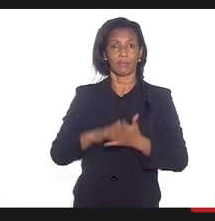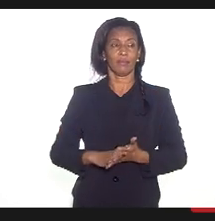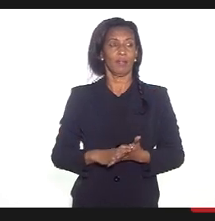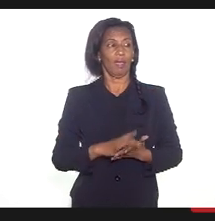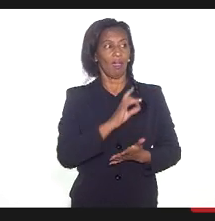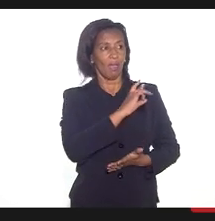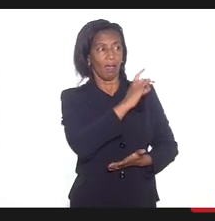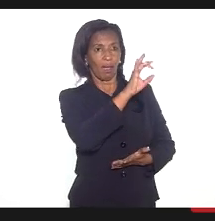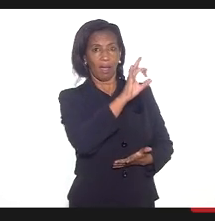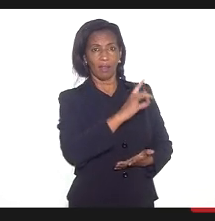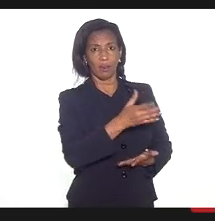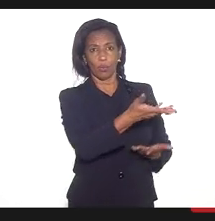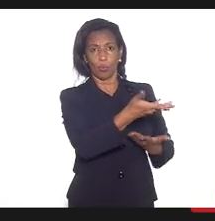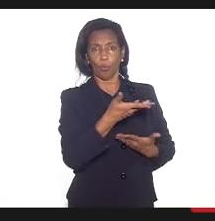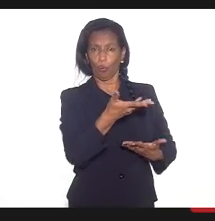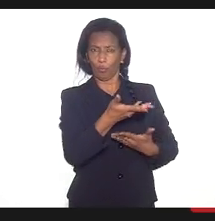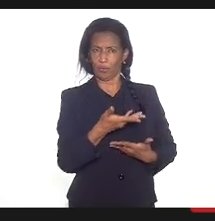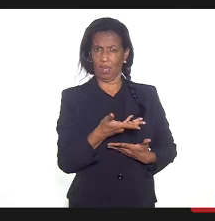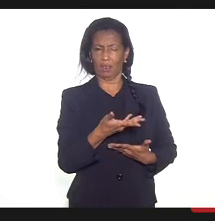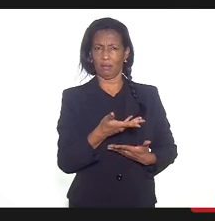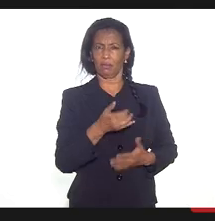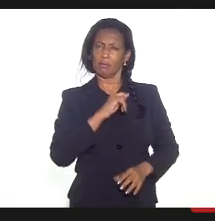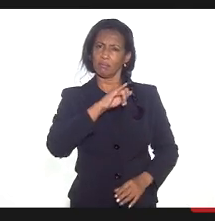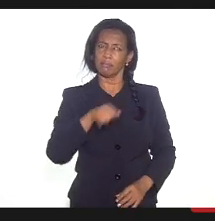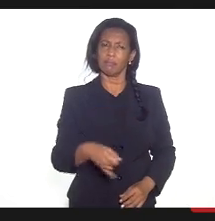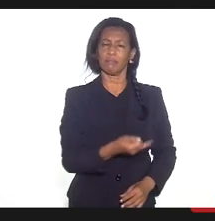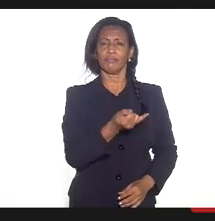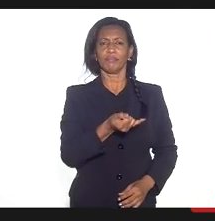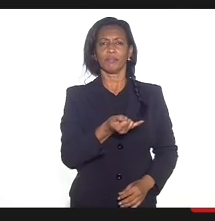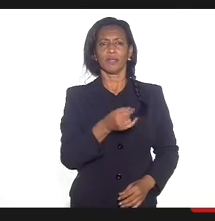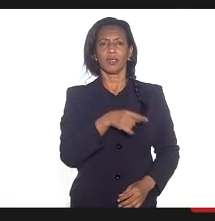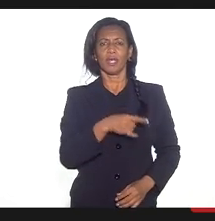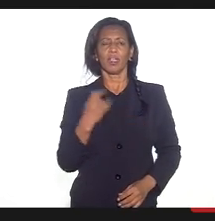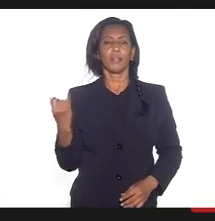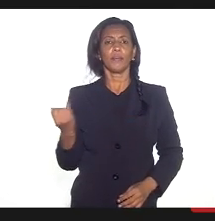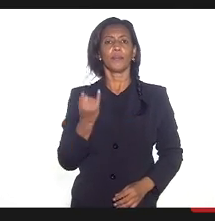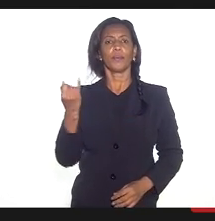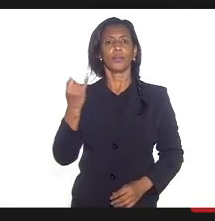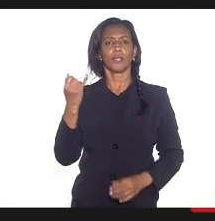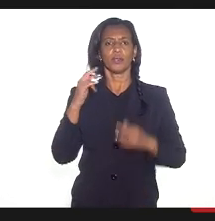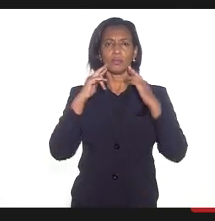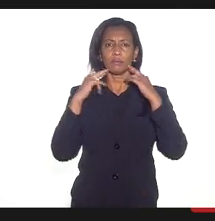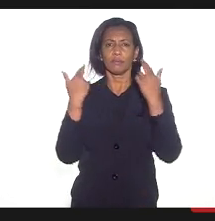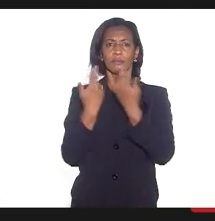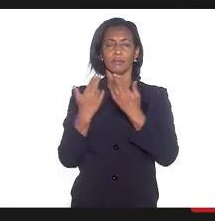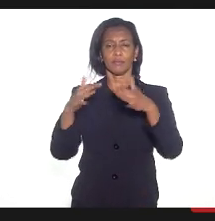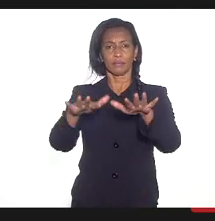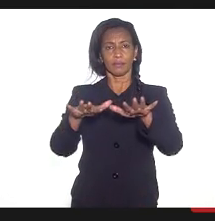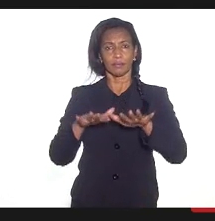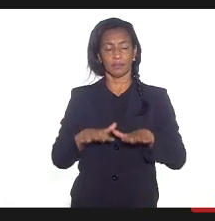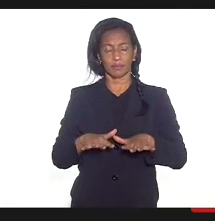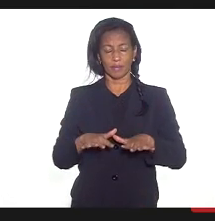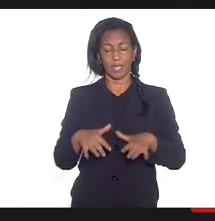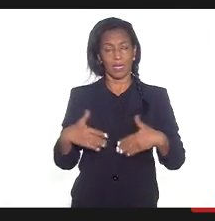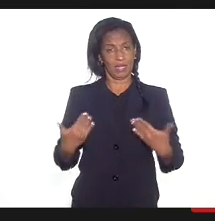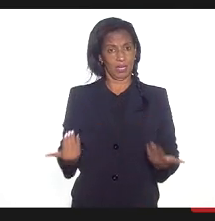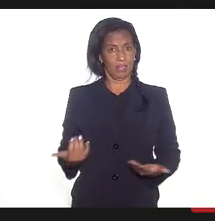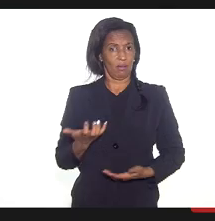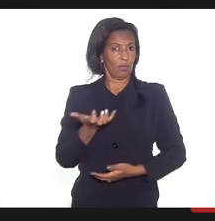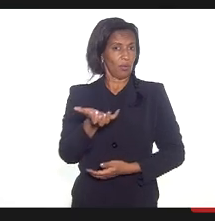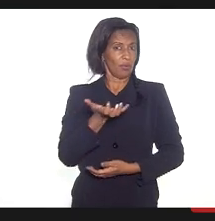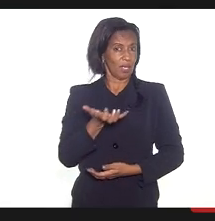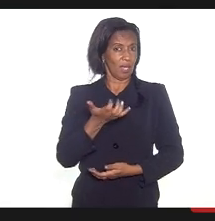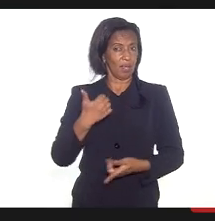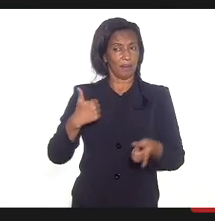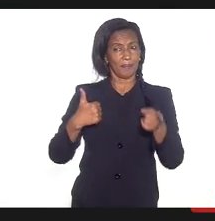convidados e vamos trazer um fruto muito importante dessa audiência pública. Então, eu quero